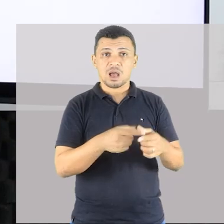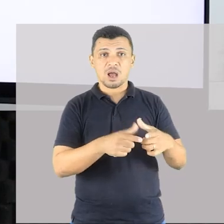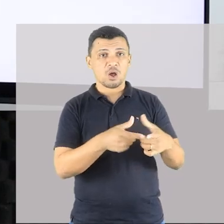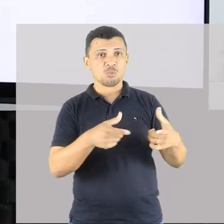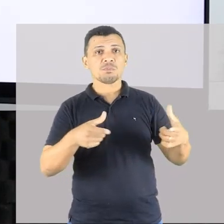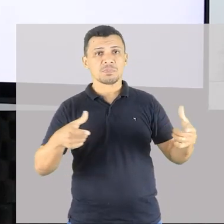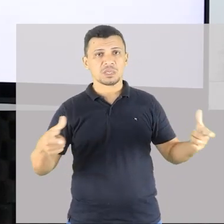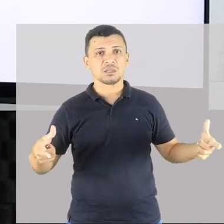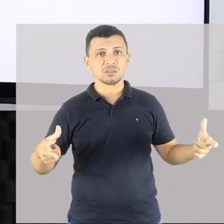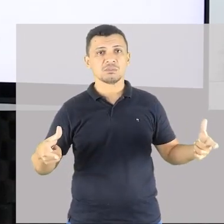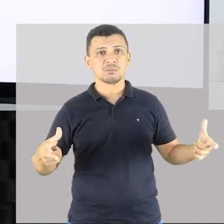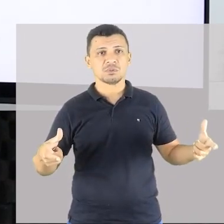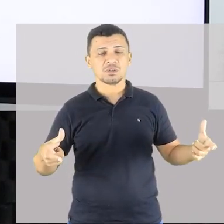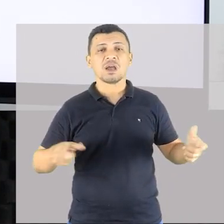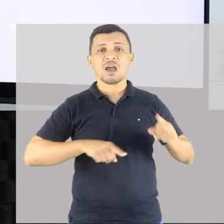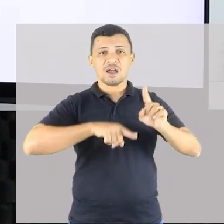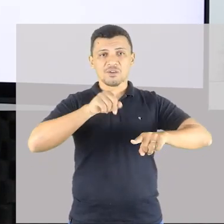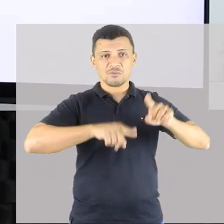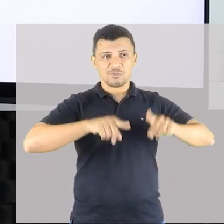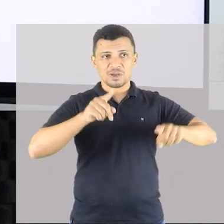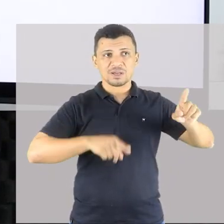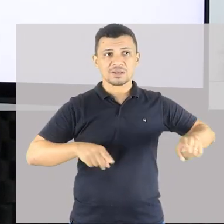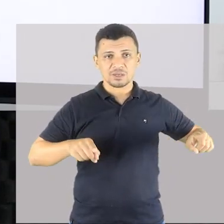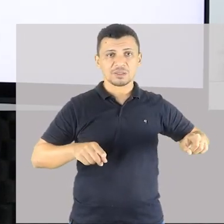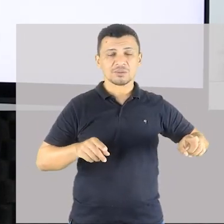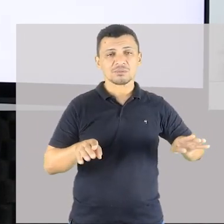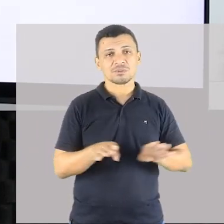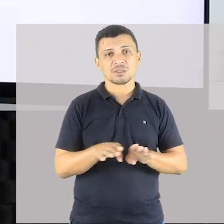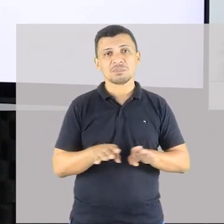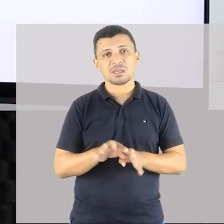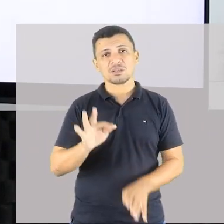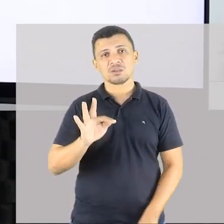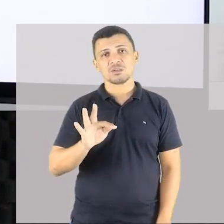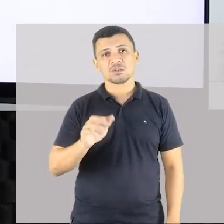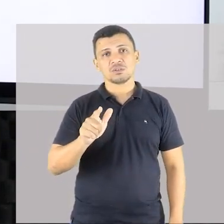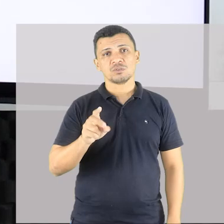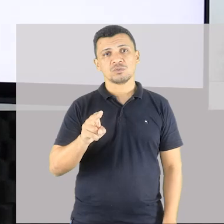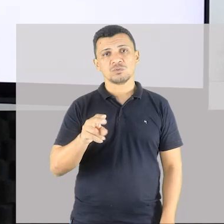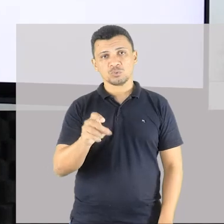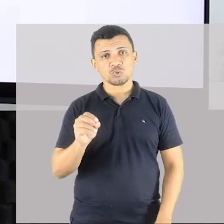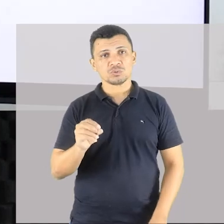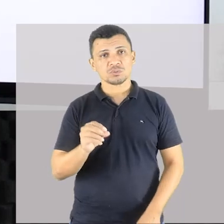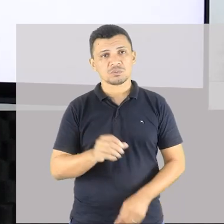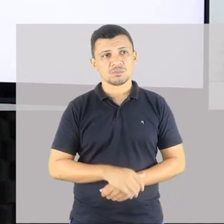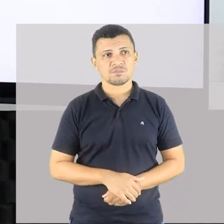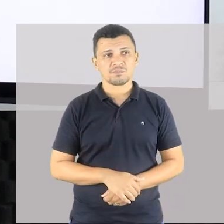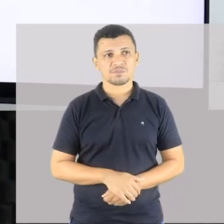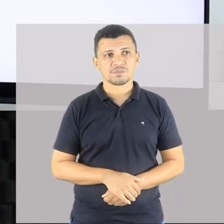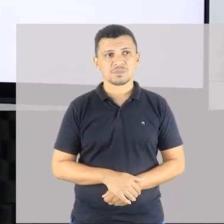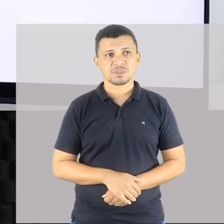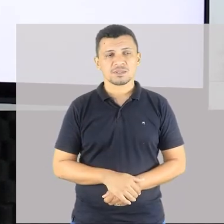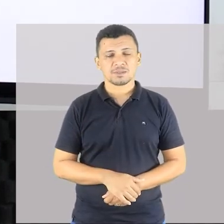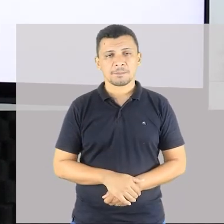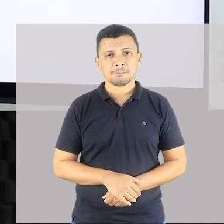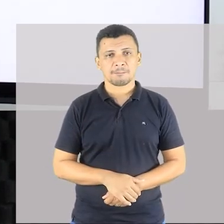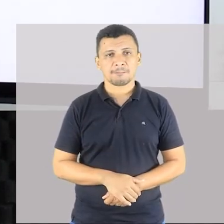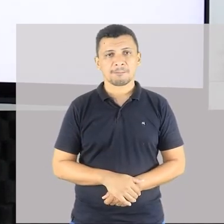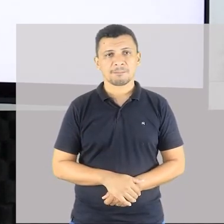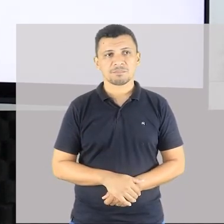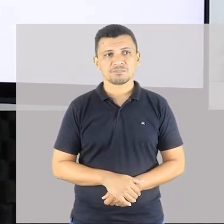Aumentando o campo, varia o campo. Se variar o campo, varia o fluxo. Se varia o fluxo,